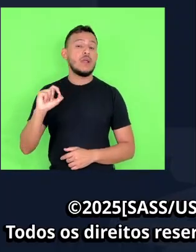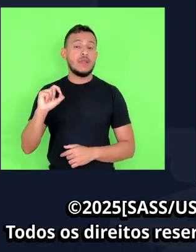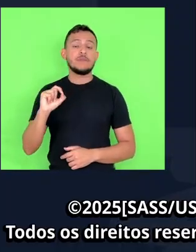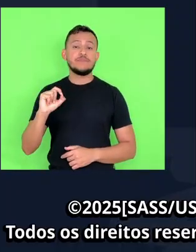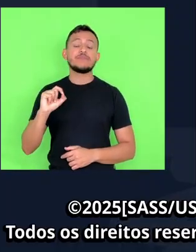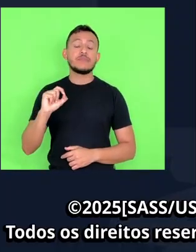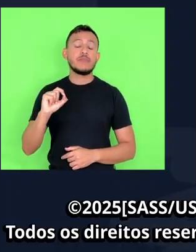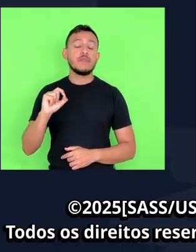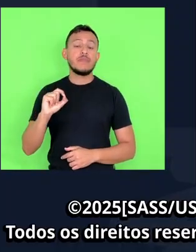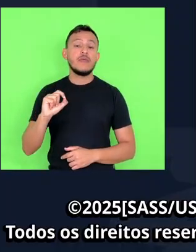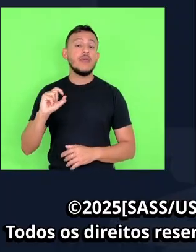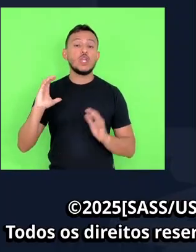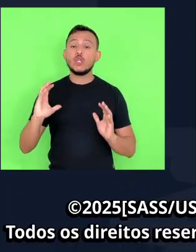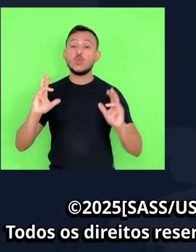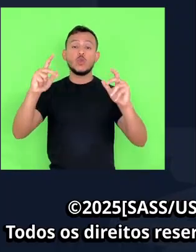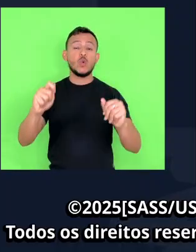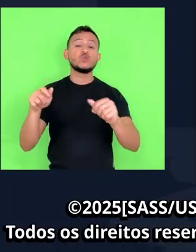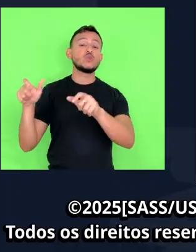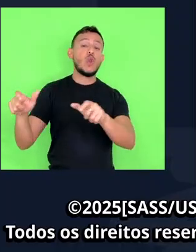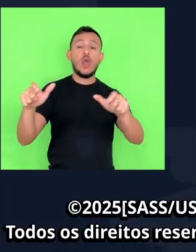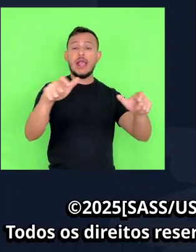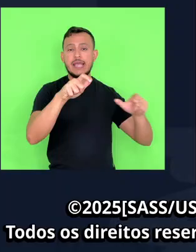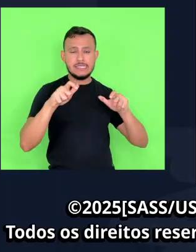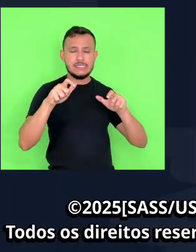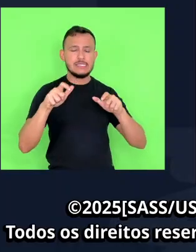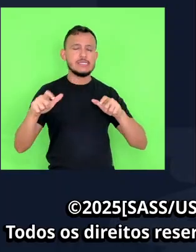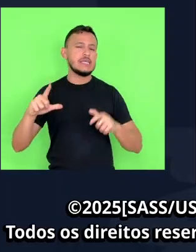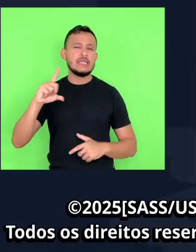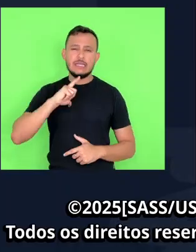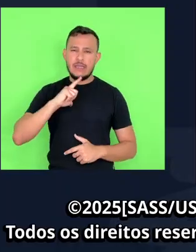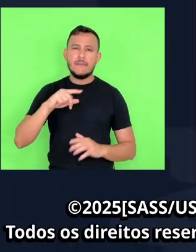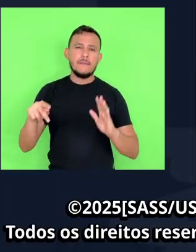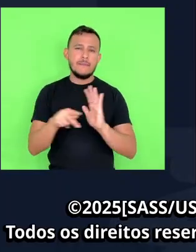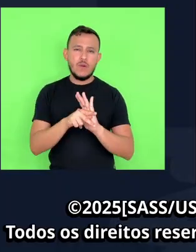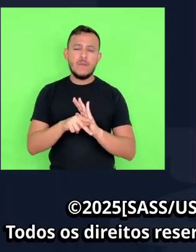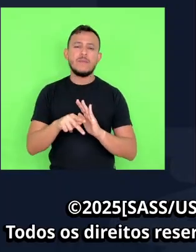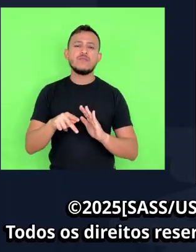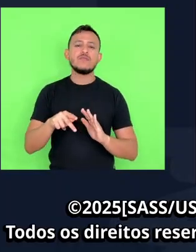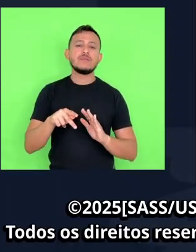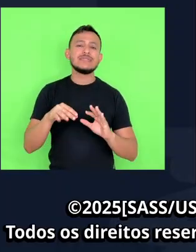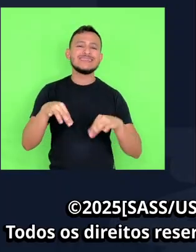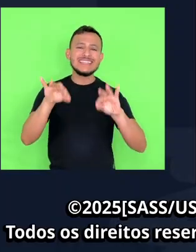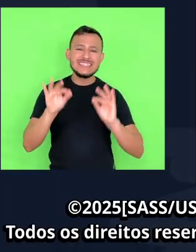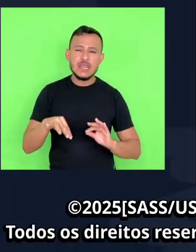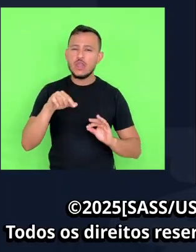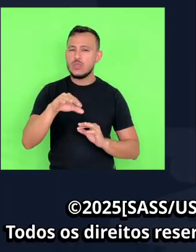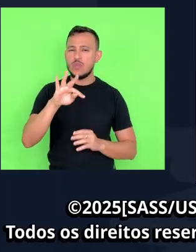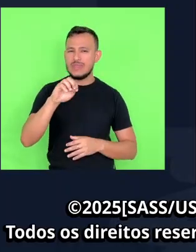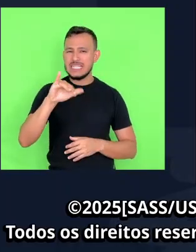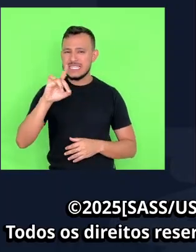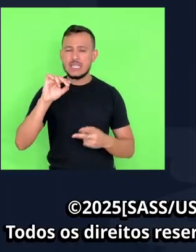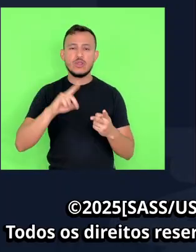distribuídos enormemente em todos os locais. Eles vêm dos tecidos sintéticos que nós usamos,